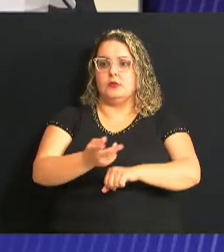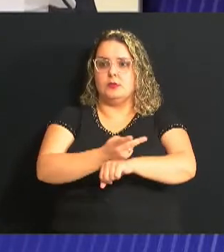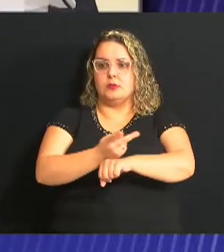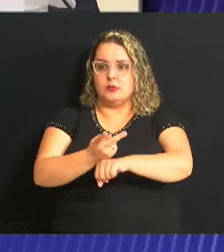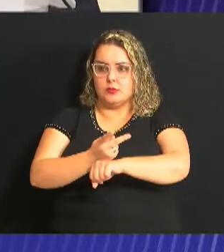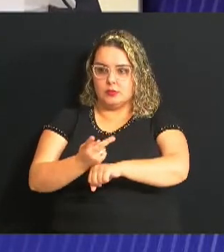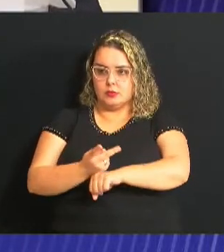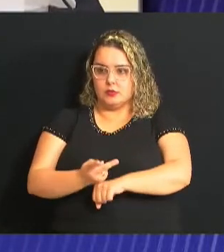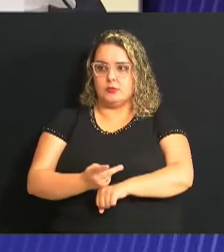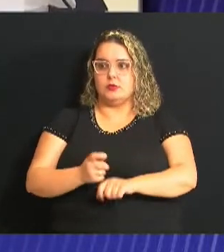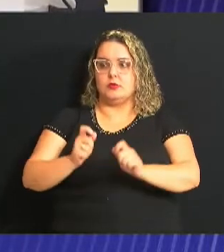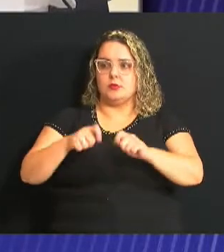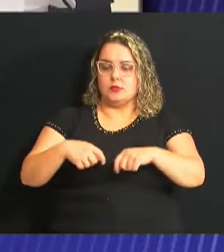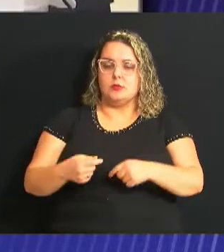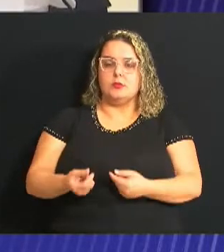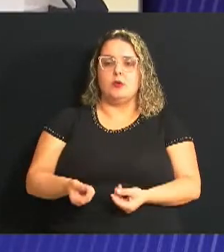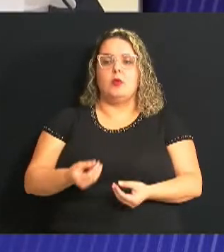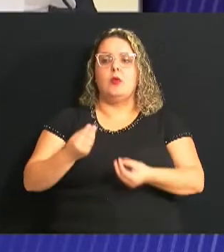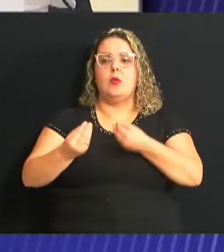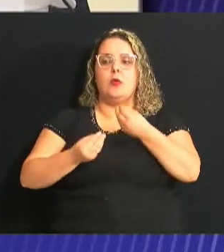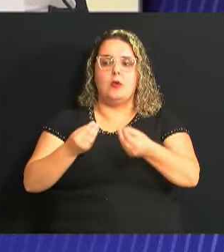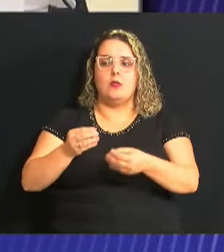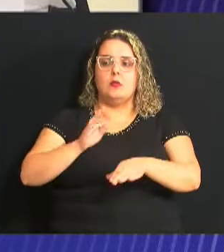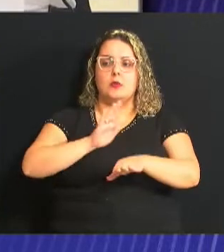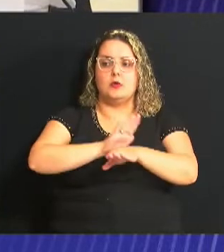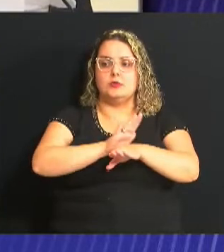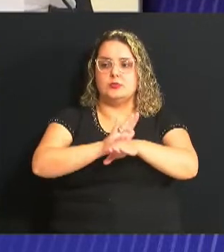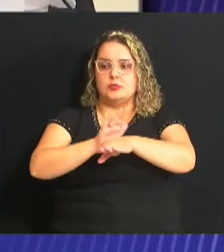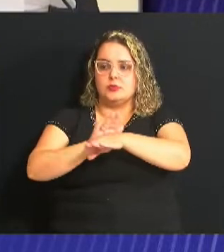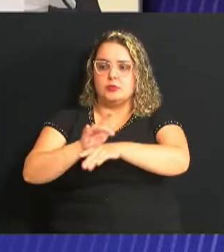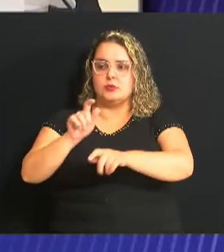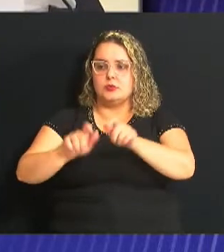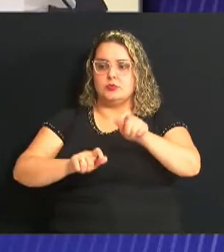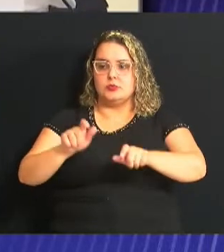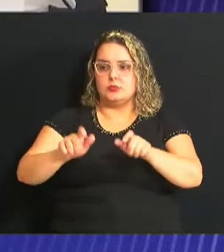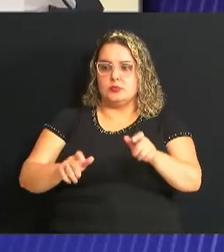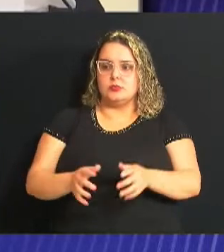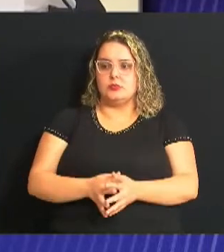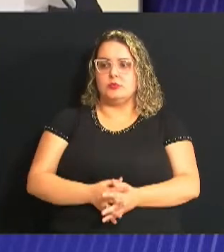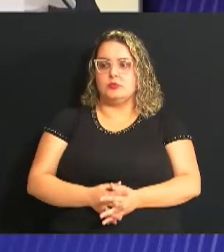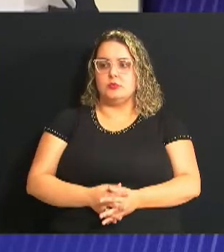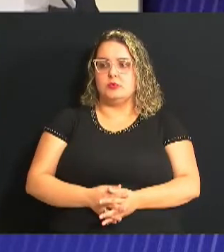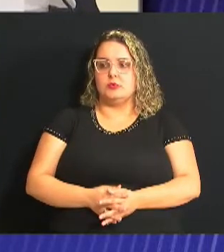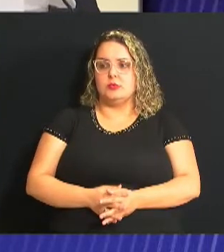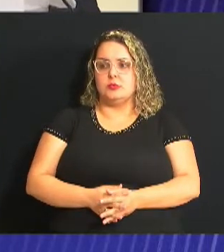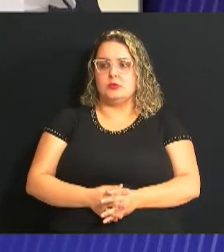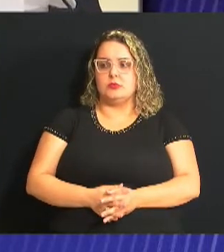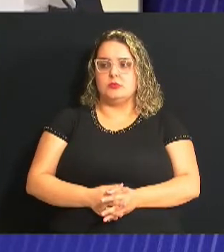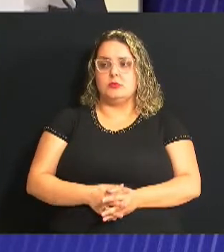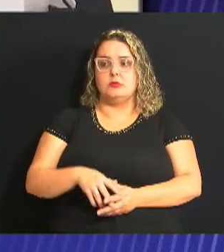buscou condições para socorrer as pessoas que mais precisaram.